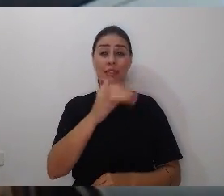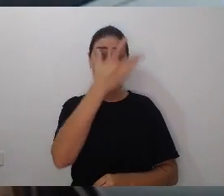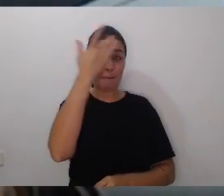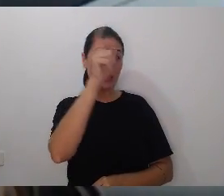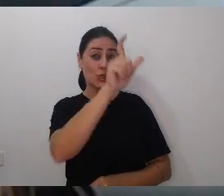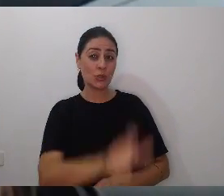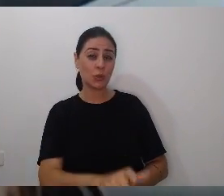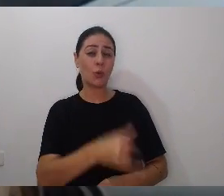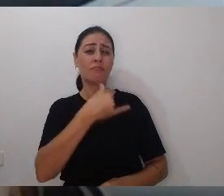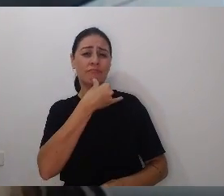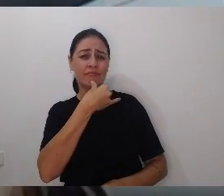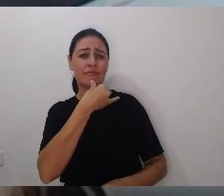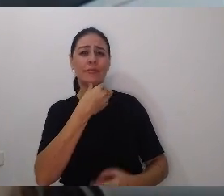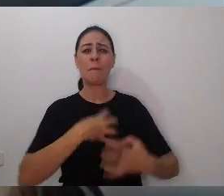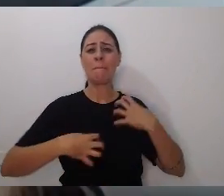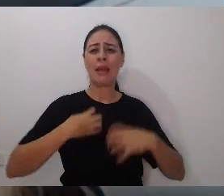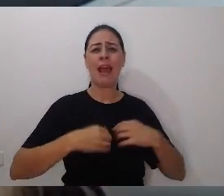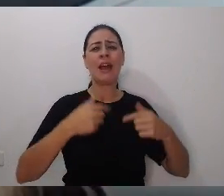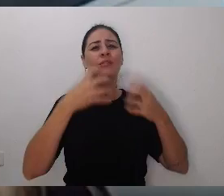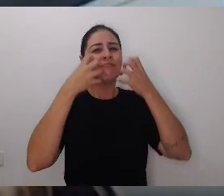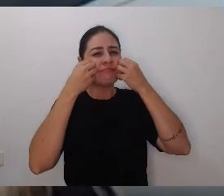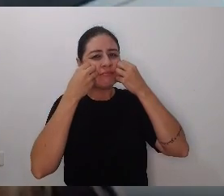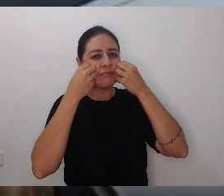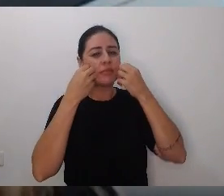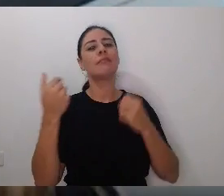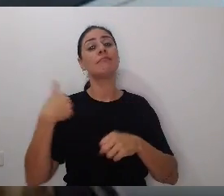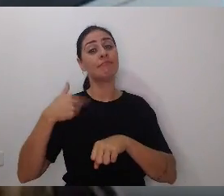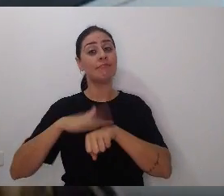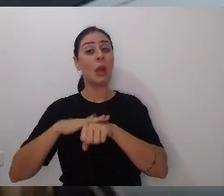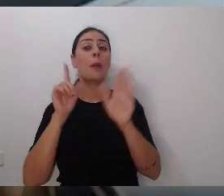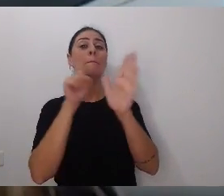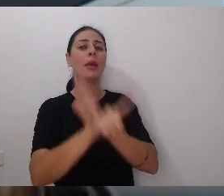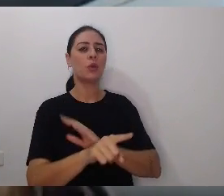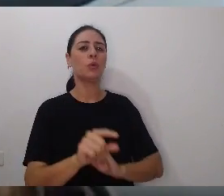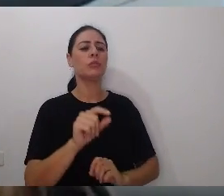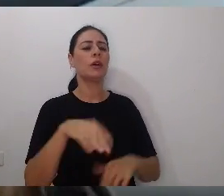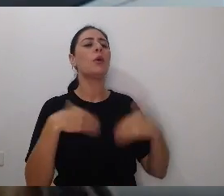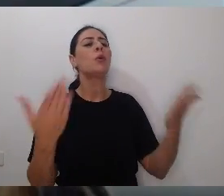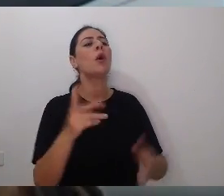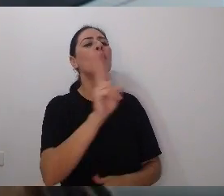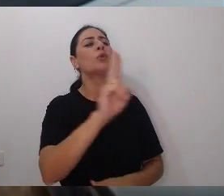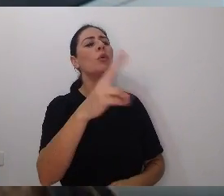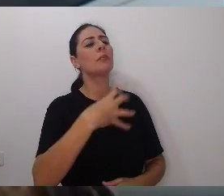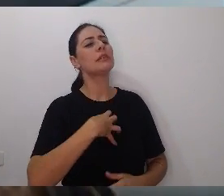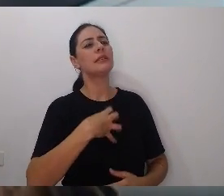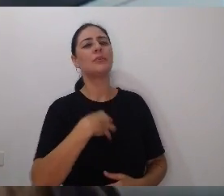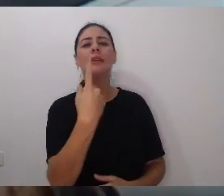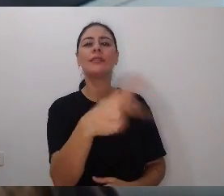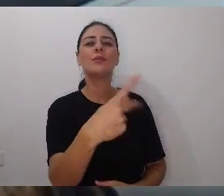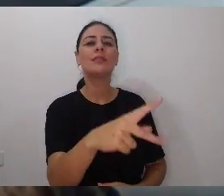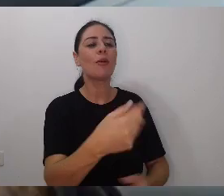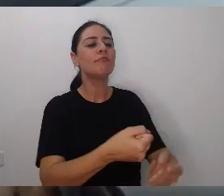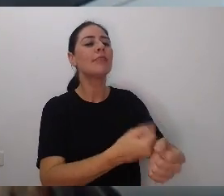quanto é difícil falar de sentimentos e emoções. E a tática dele é, quando alguém está nervoso, brabo, chateado,